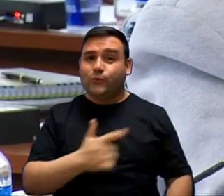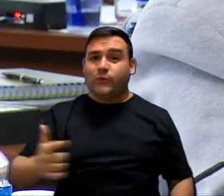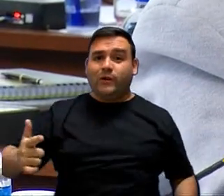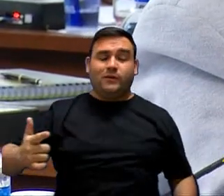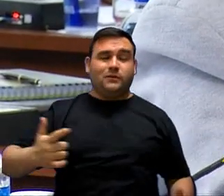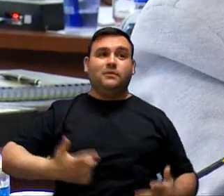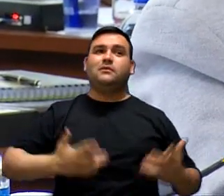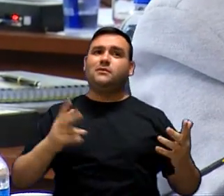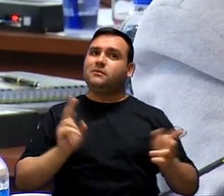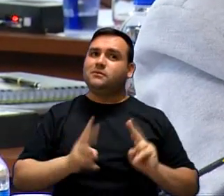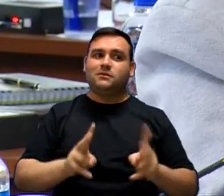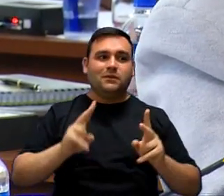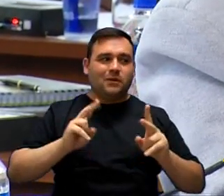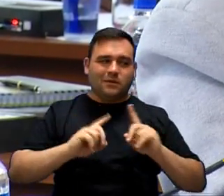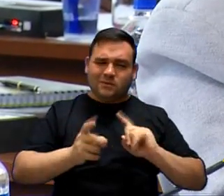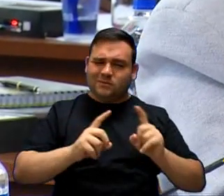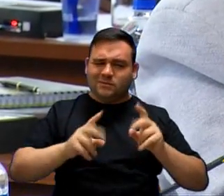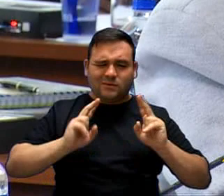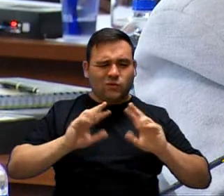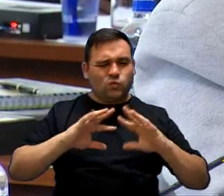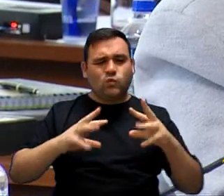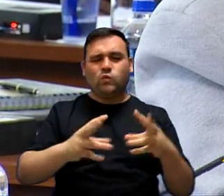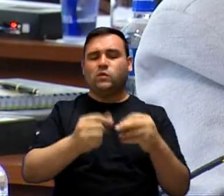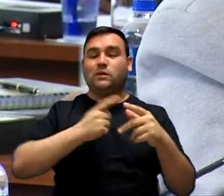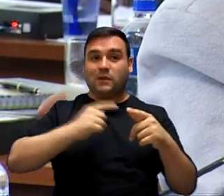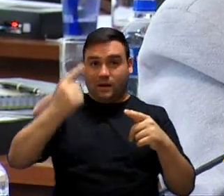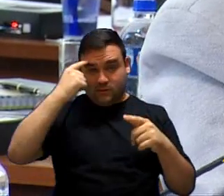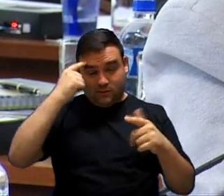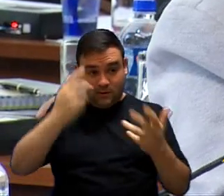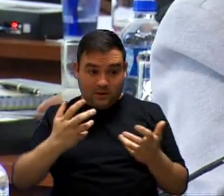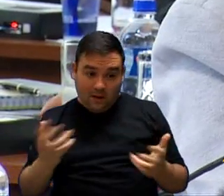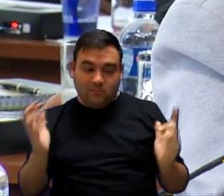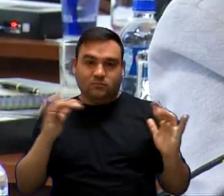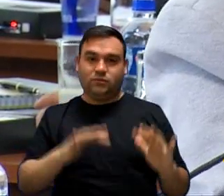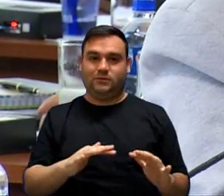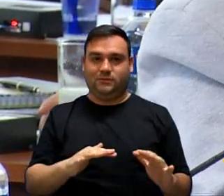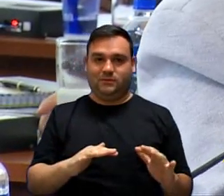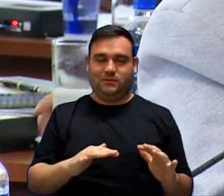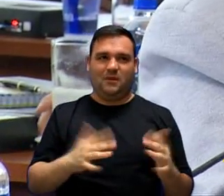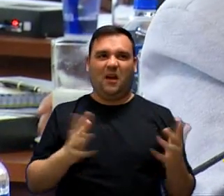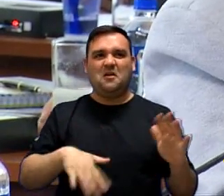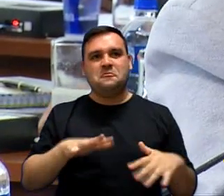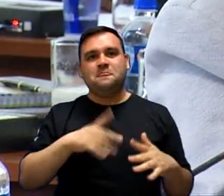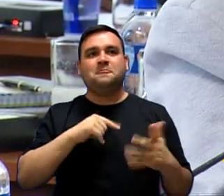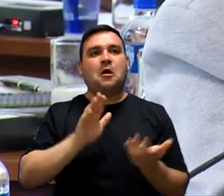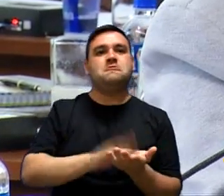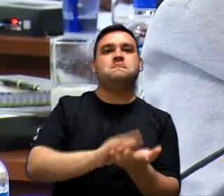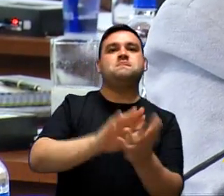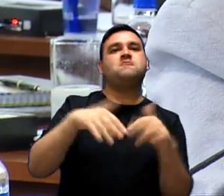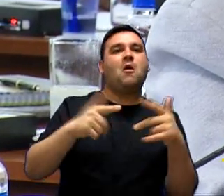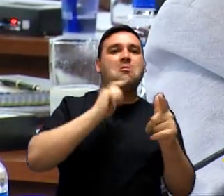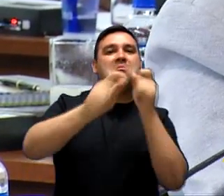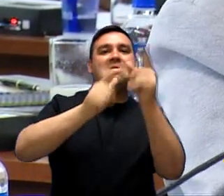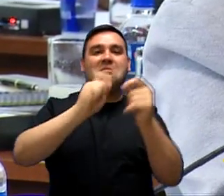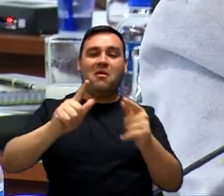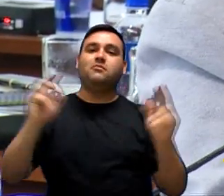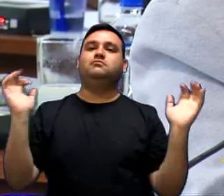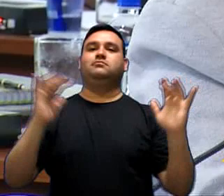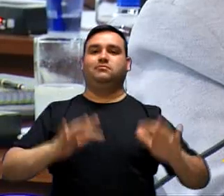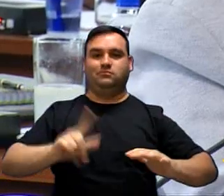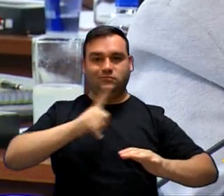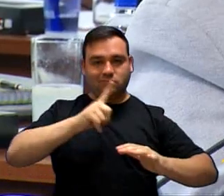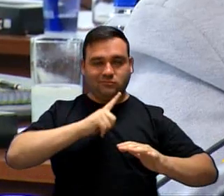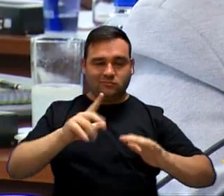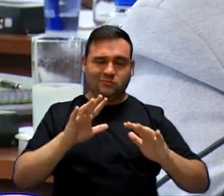Não tem. Vereador. E assim todos os segmentos que têm interesse, vem. Nem que seja para elogiar ou para xingar, mas vem.